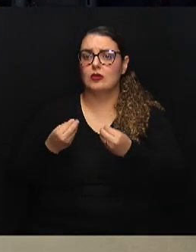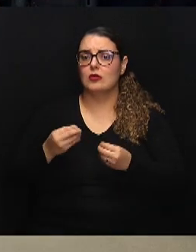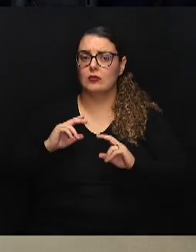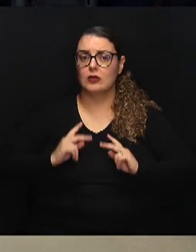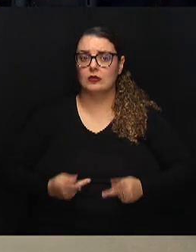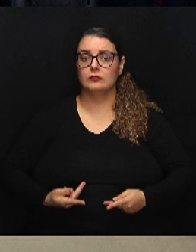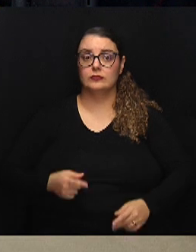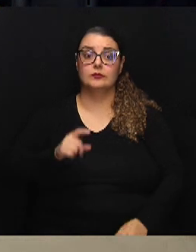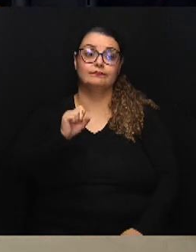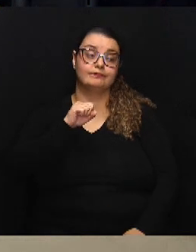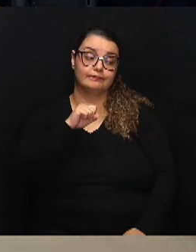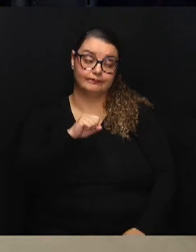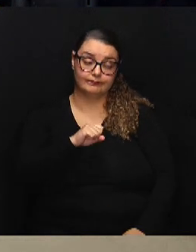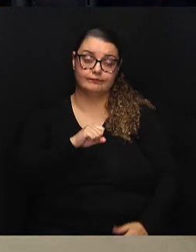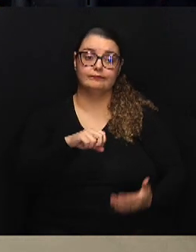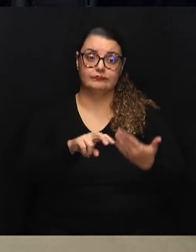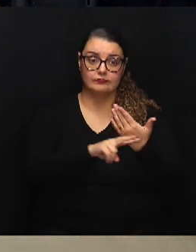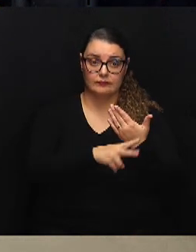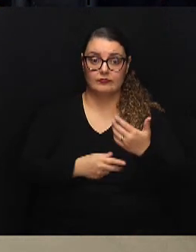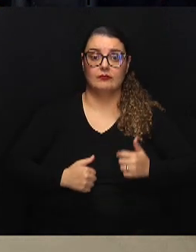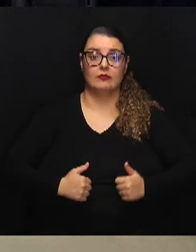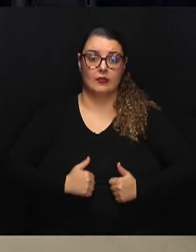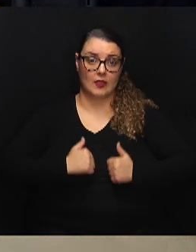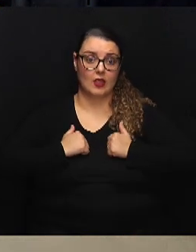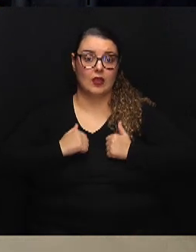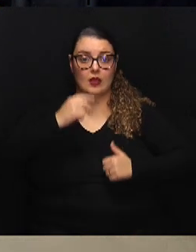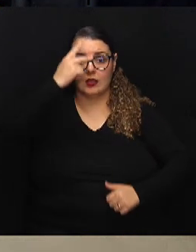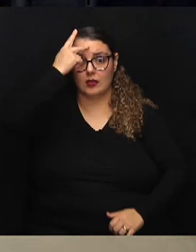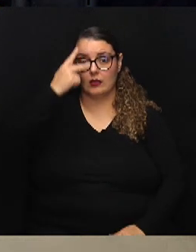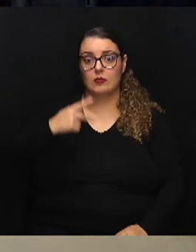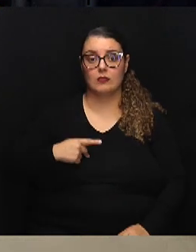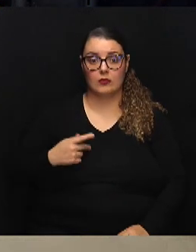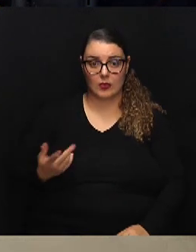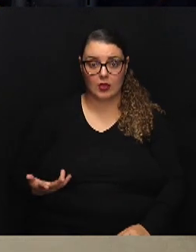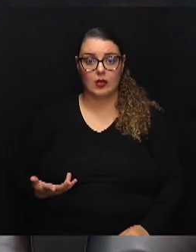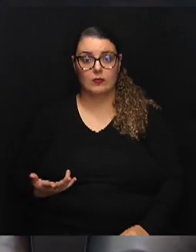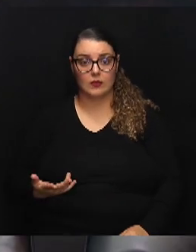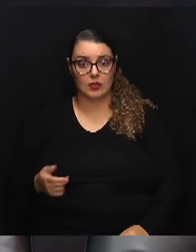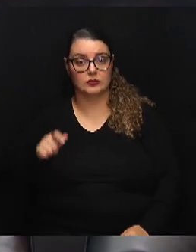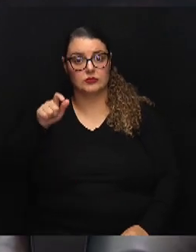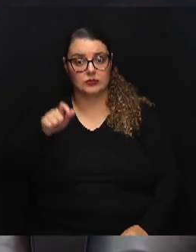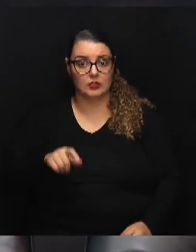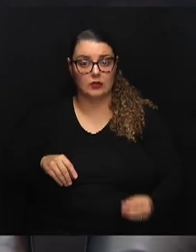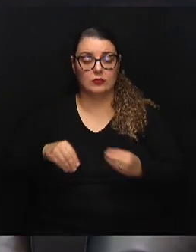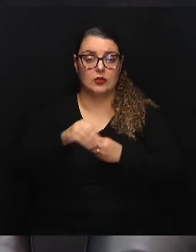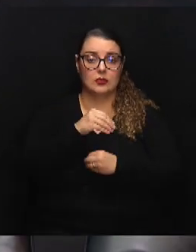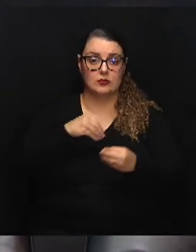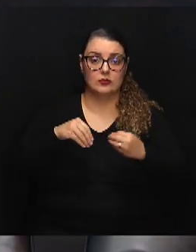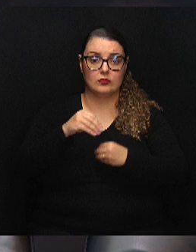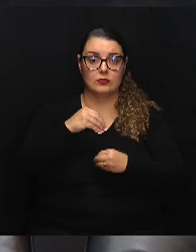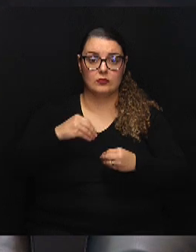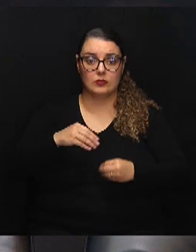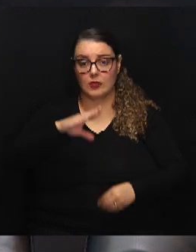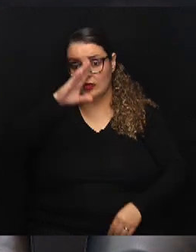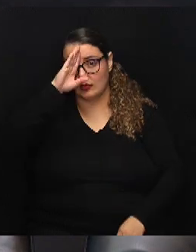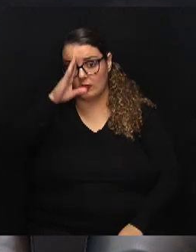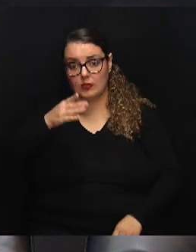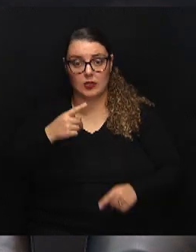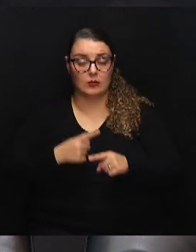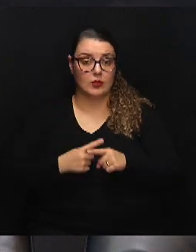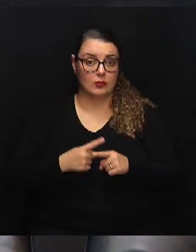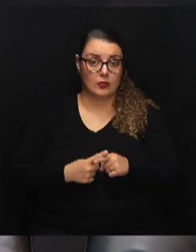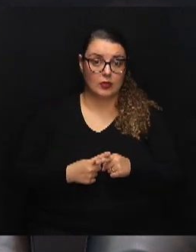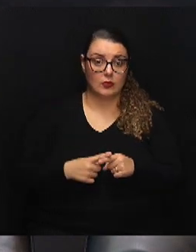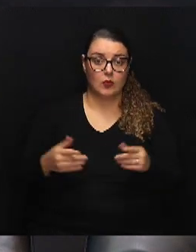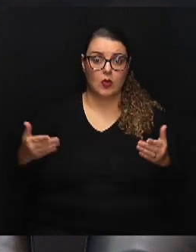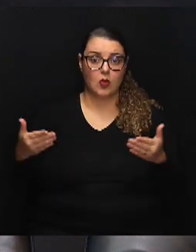acaba afetando diretamente a autoestima, né, do ser humano ali, do indivíduo envolvido. E é principalmente porque hoje